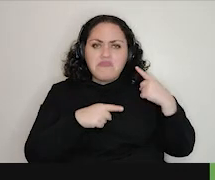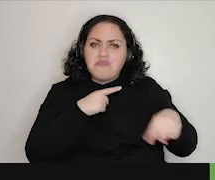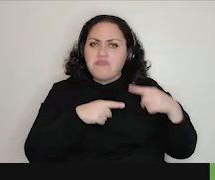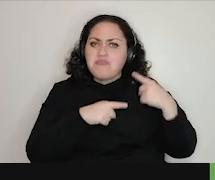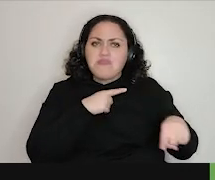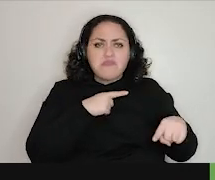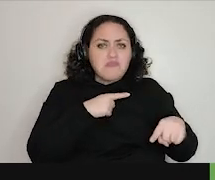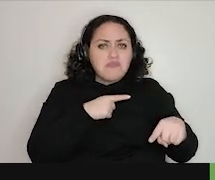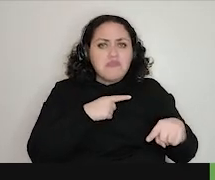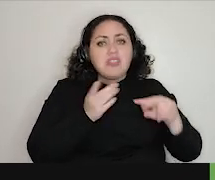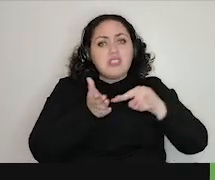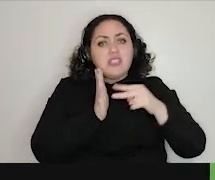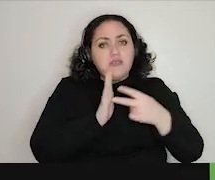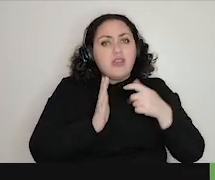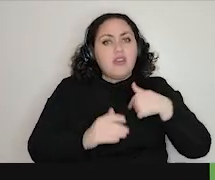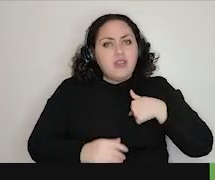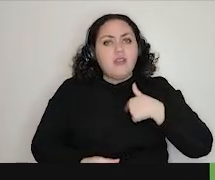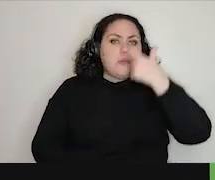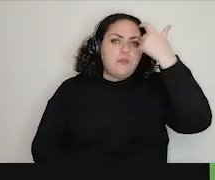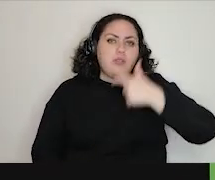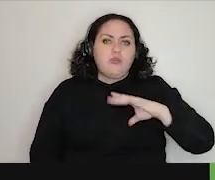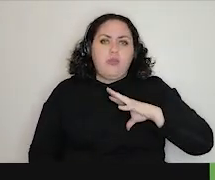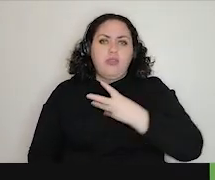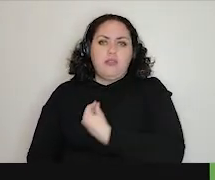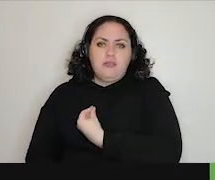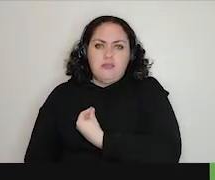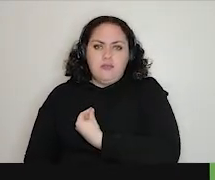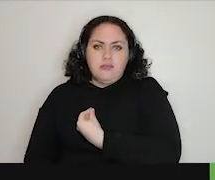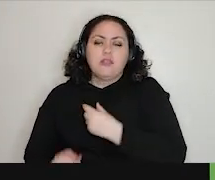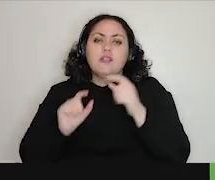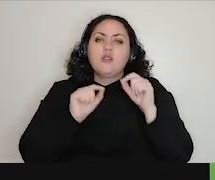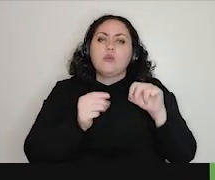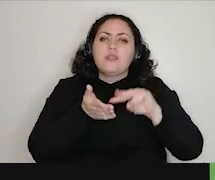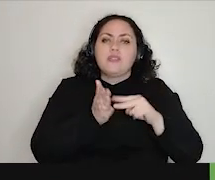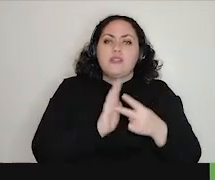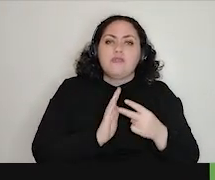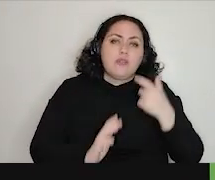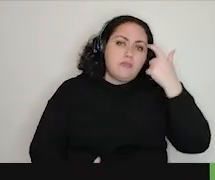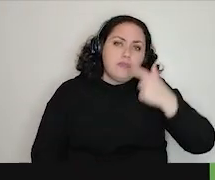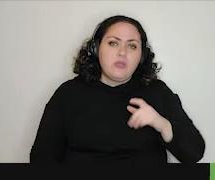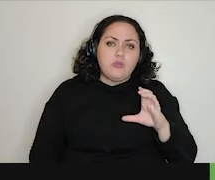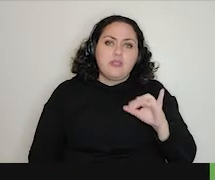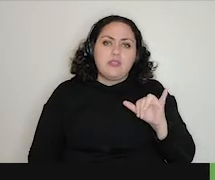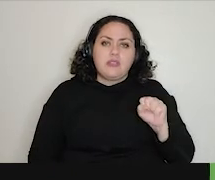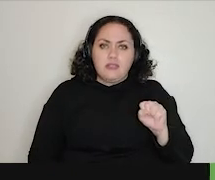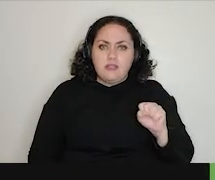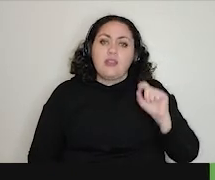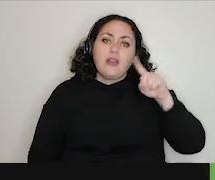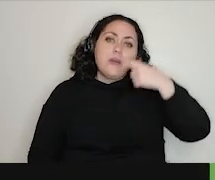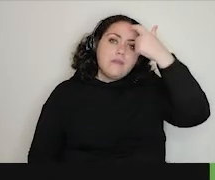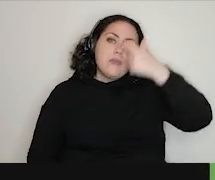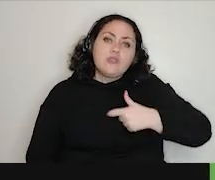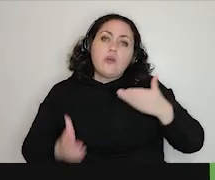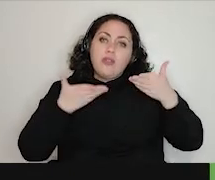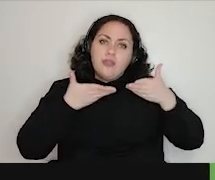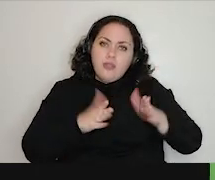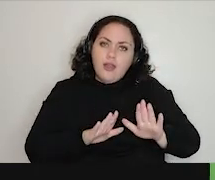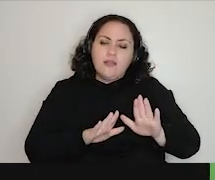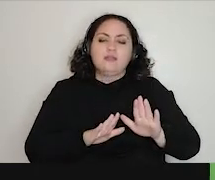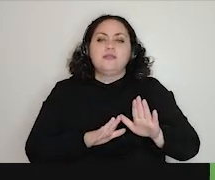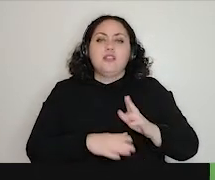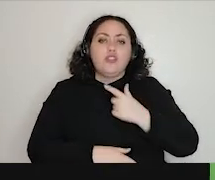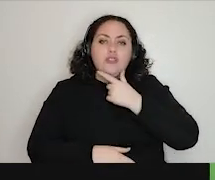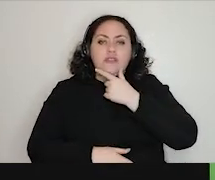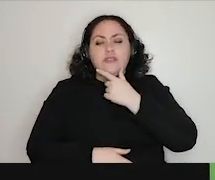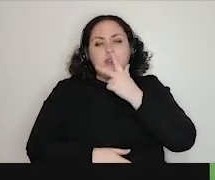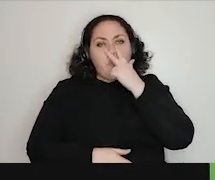esperava. Né? Isso faz com que eu seja uma pessoa trans. E o que é uma pessoa cis? São pessoas que nasceram e se identificam com o gênero que foi